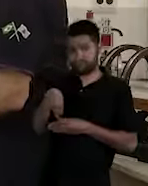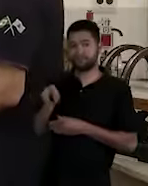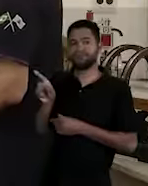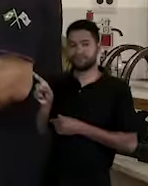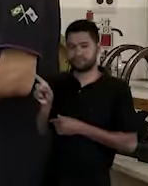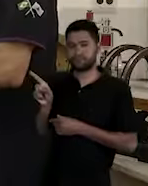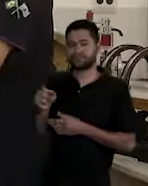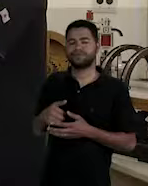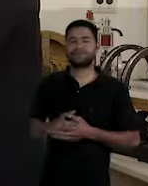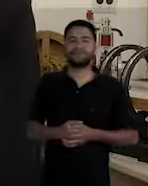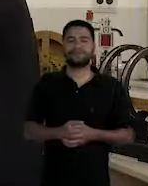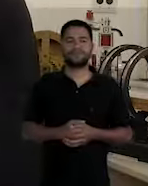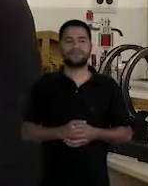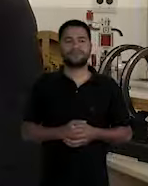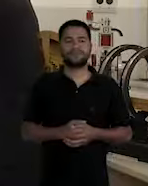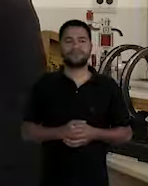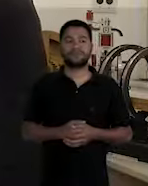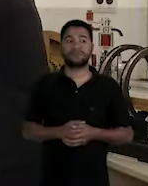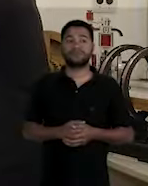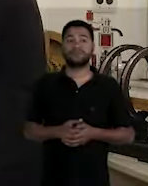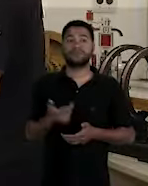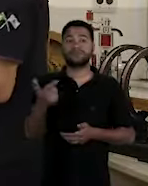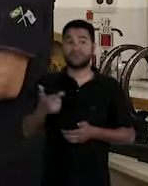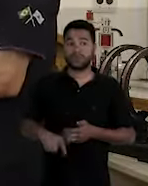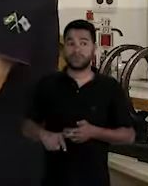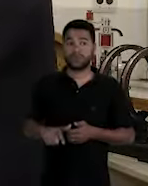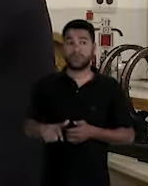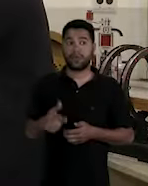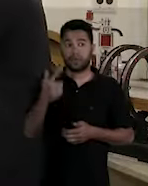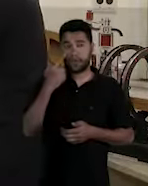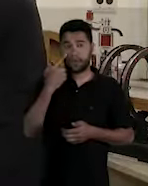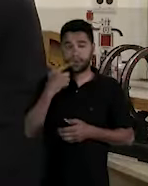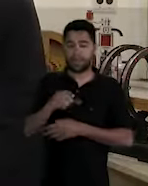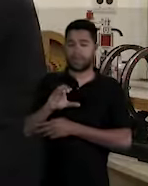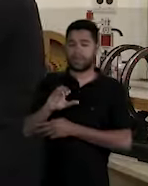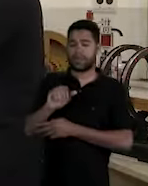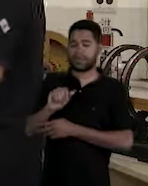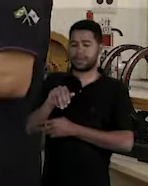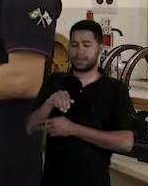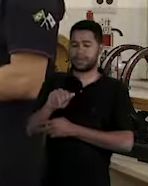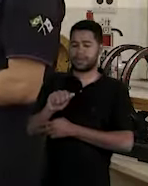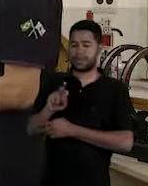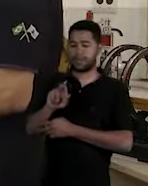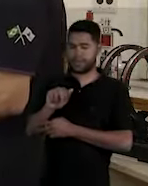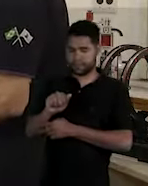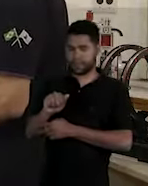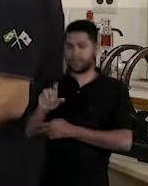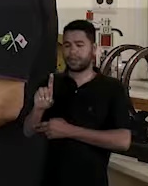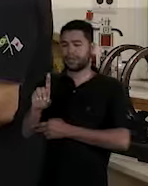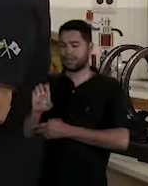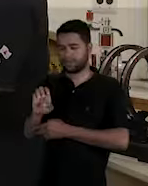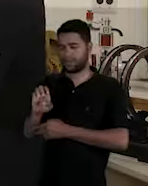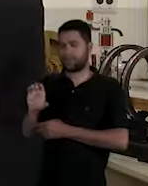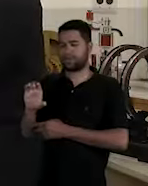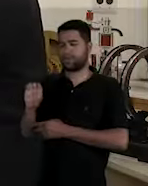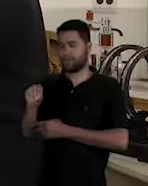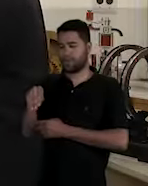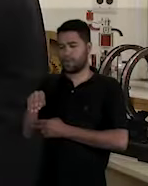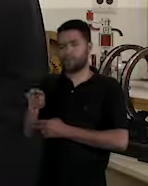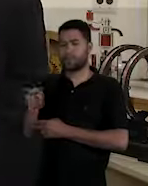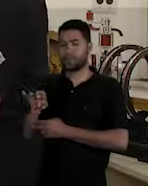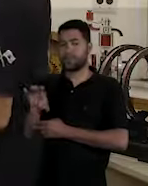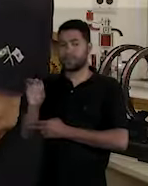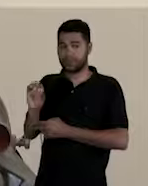ó. Então, vamos voltar aqui para a câmara de combustão, que é onde tudo acontece. Veja bem,